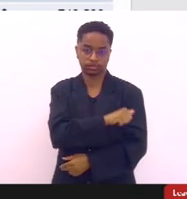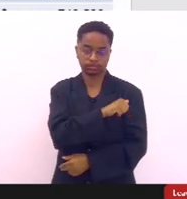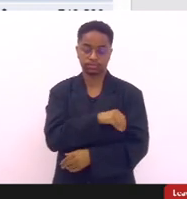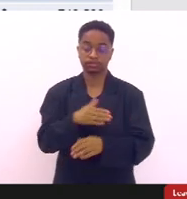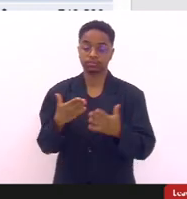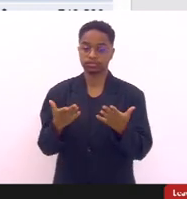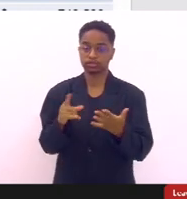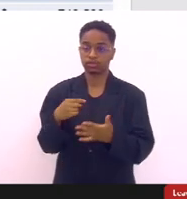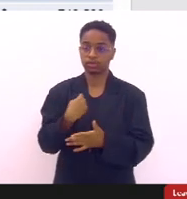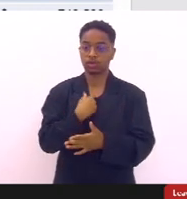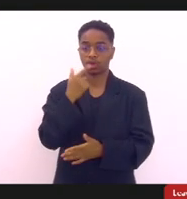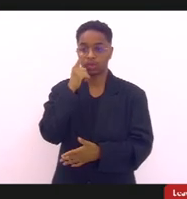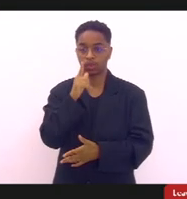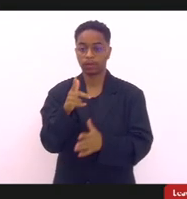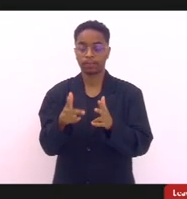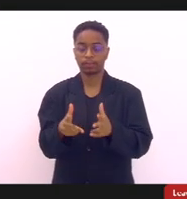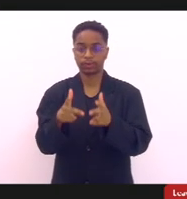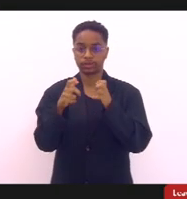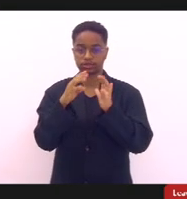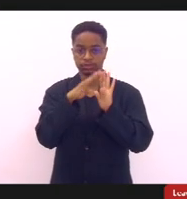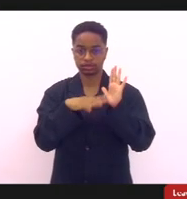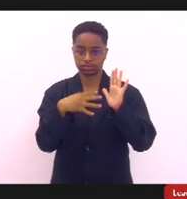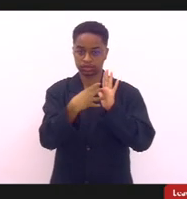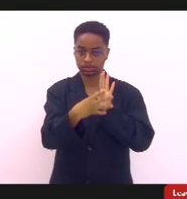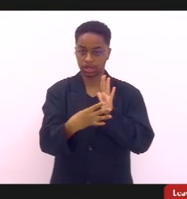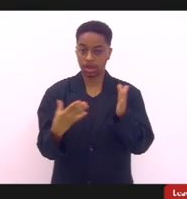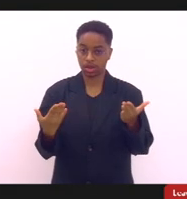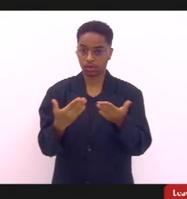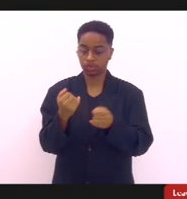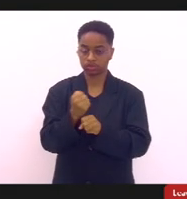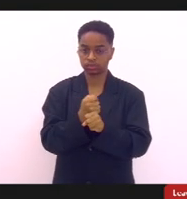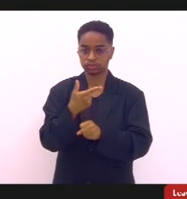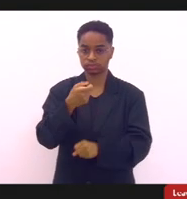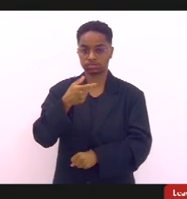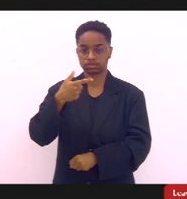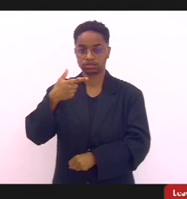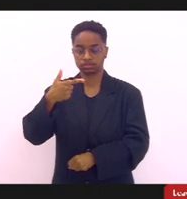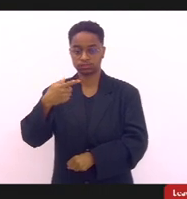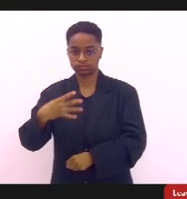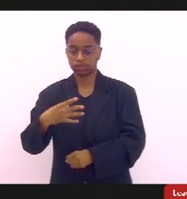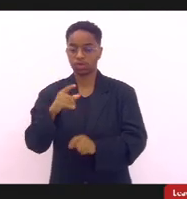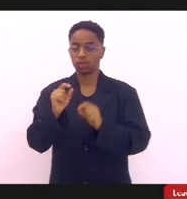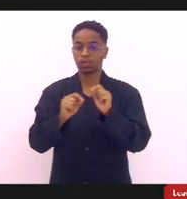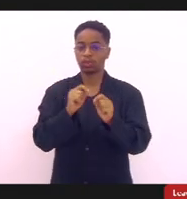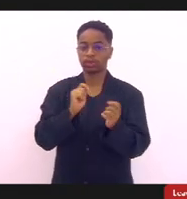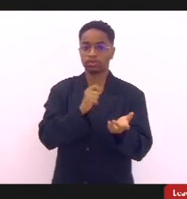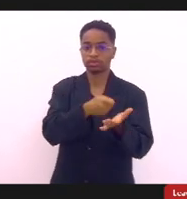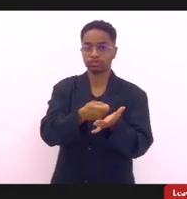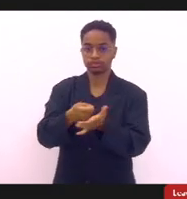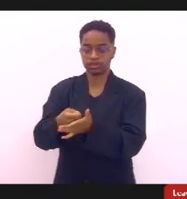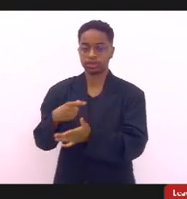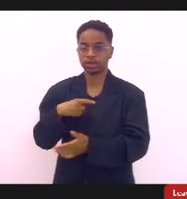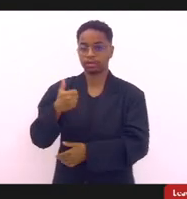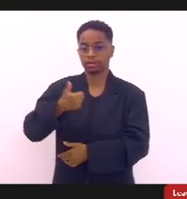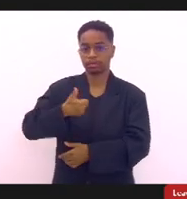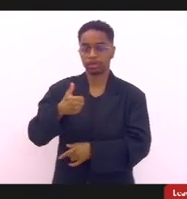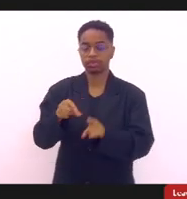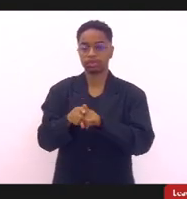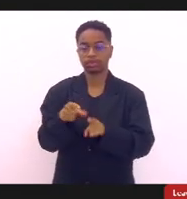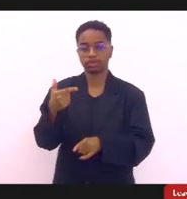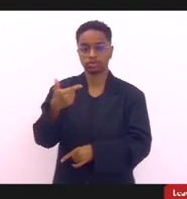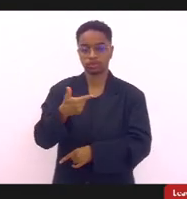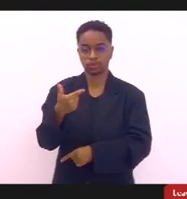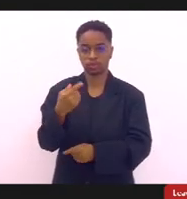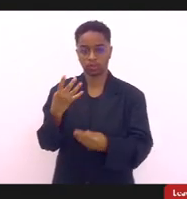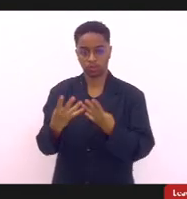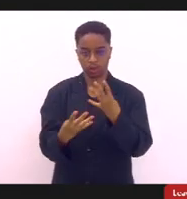gente consegue ver, neste ano, o que foi cofinanciado. Foi feito o pagamento do primeiro e do segundo